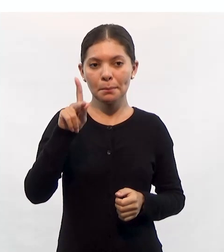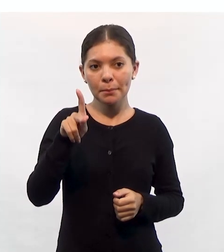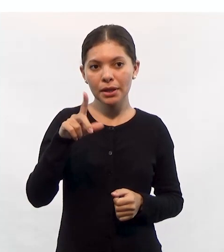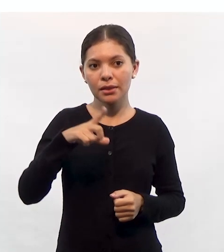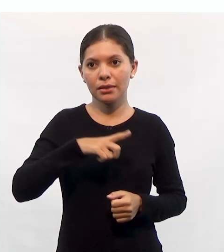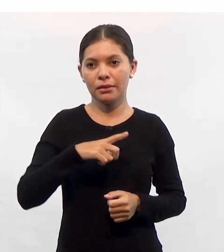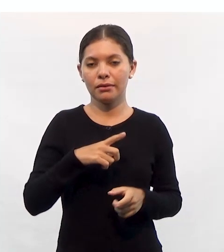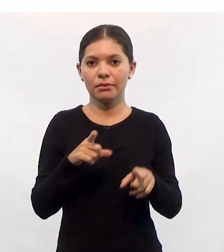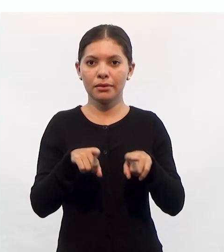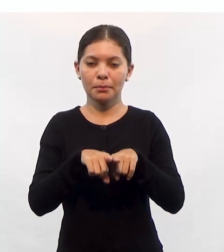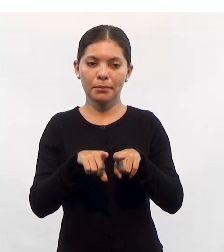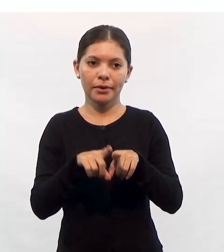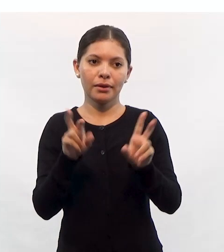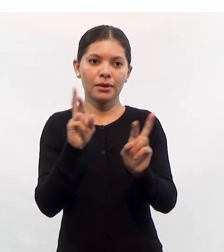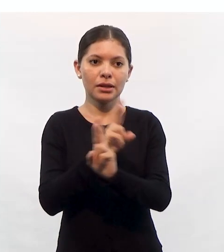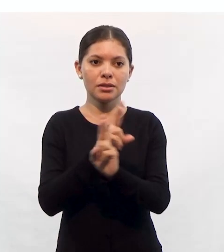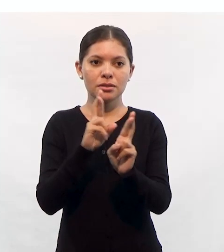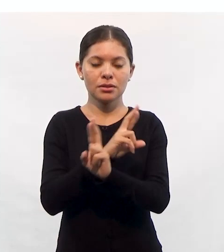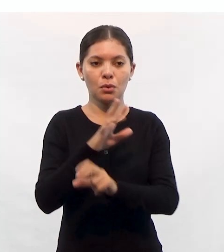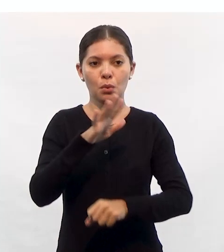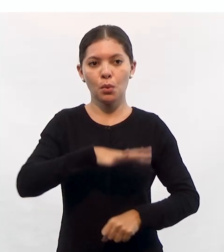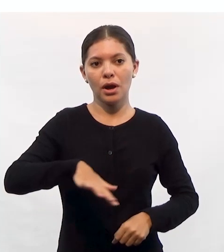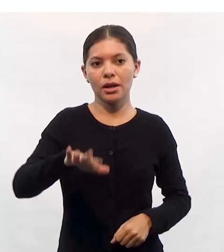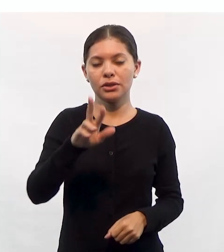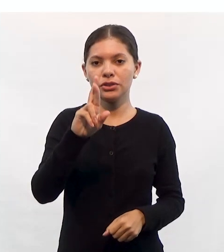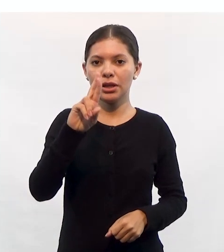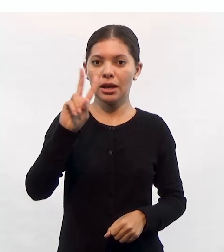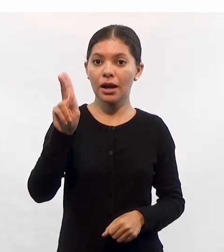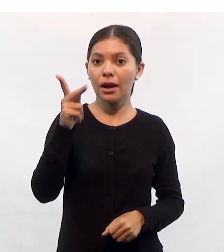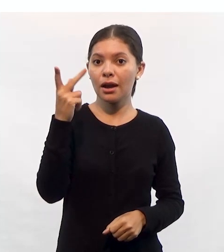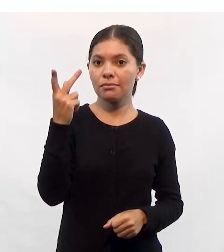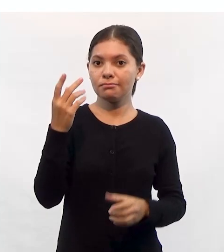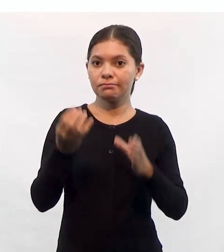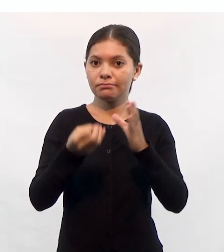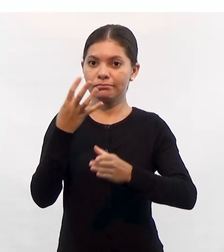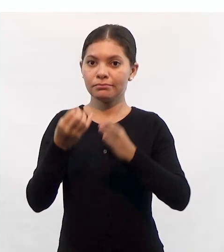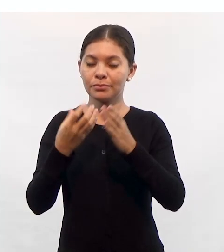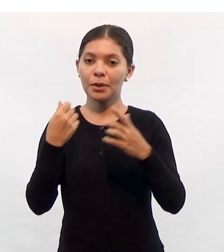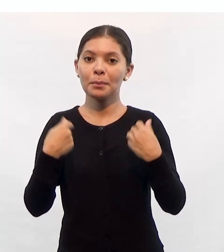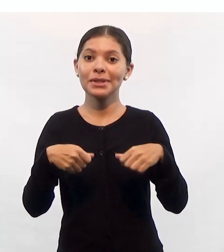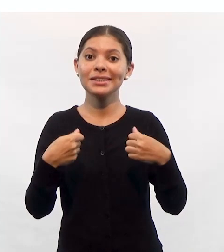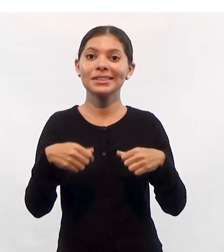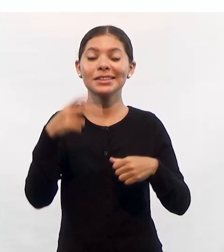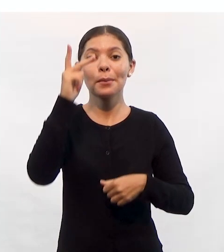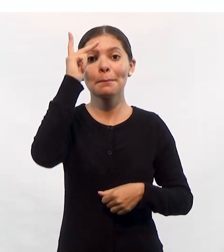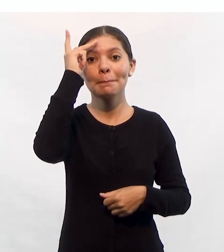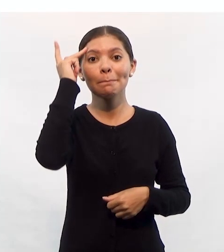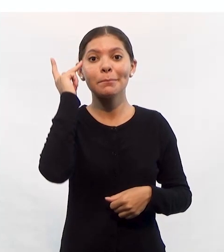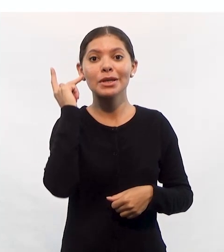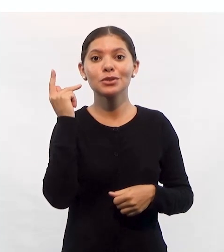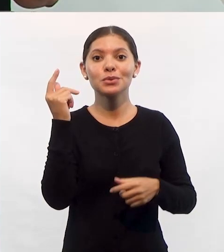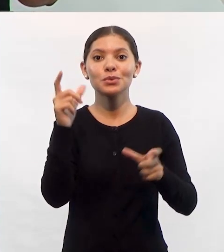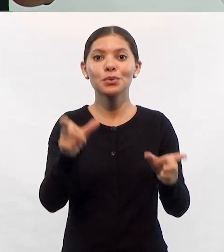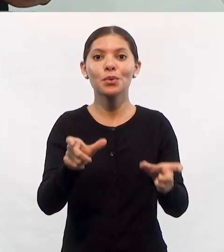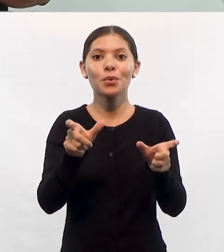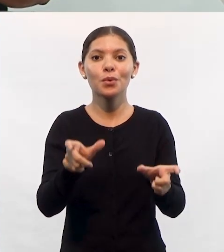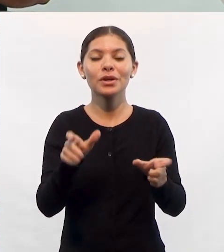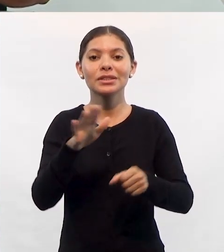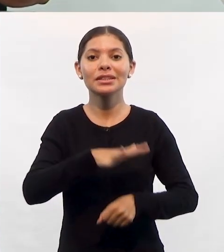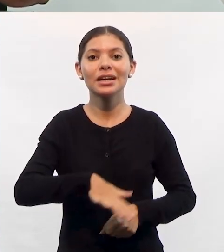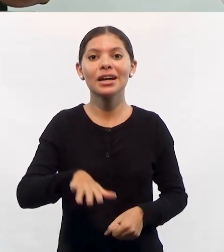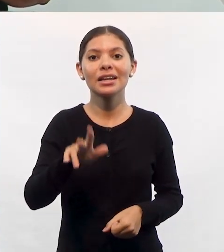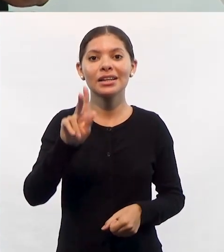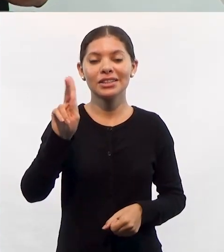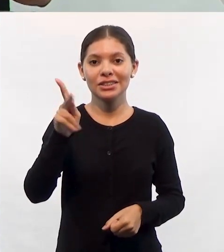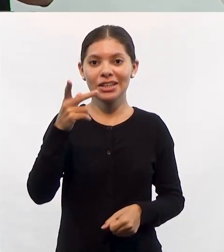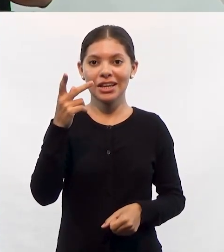uma inter-relação qual área de recursos humanos para produzir é necessário pessoas e área de recursos